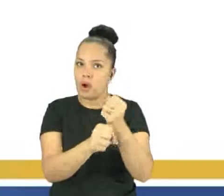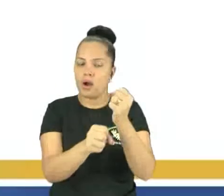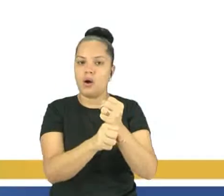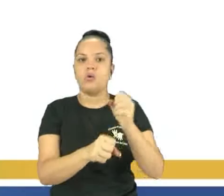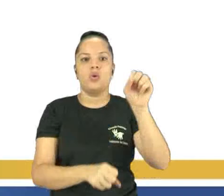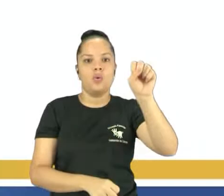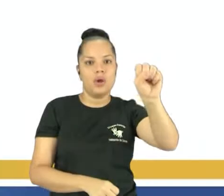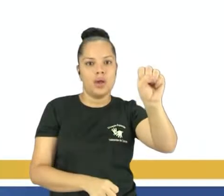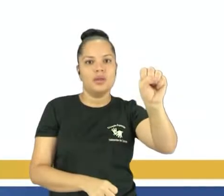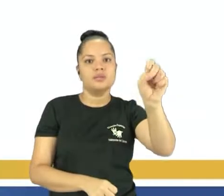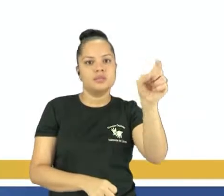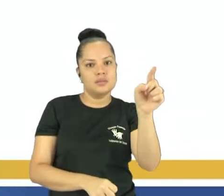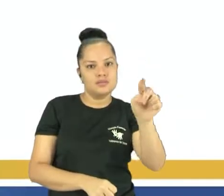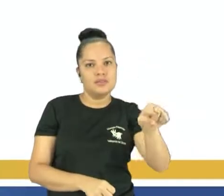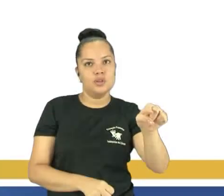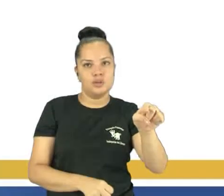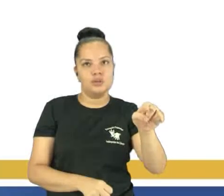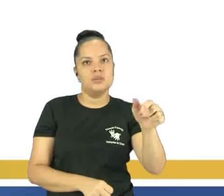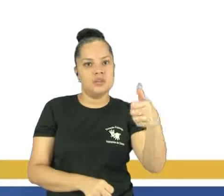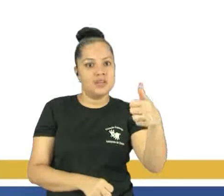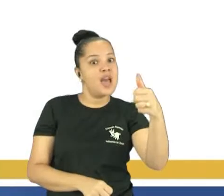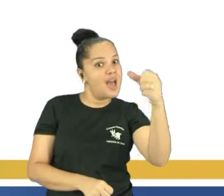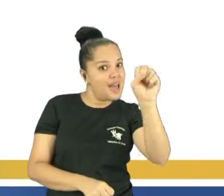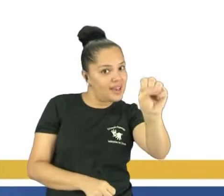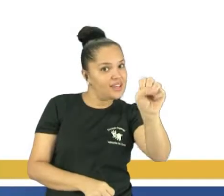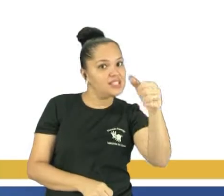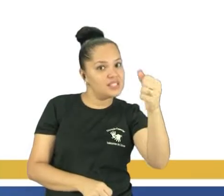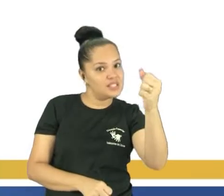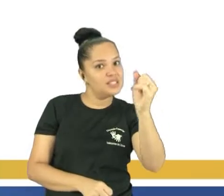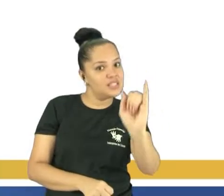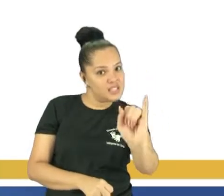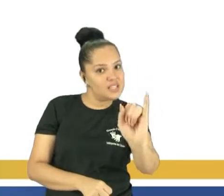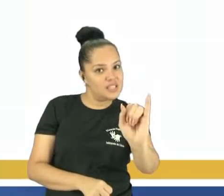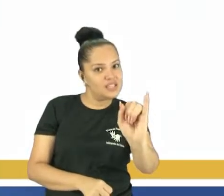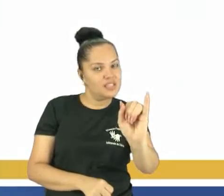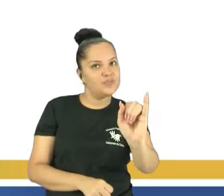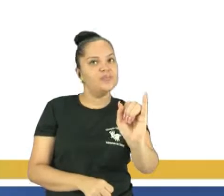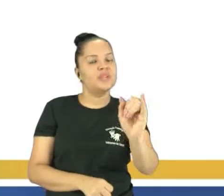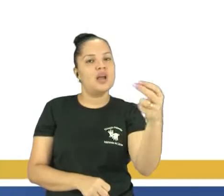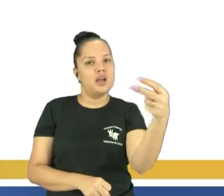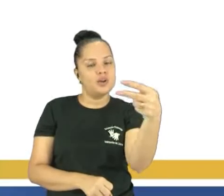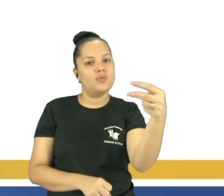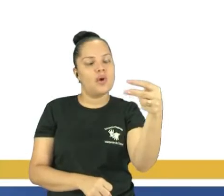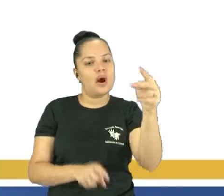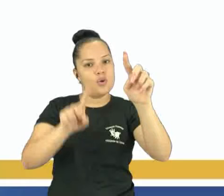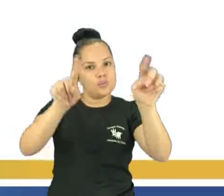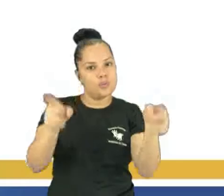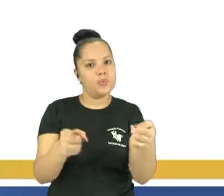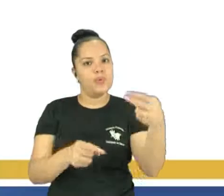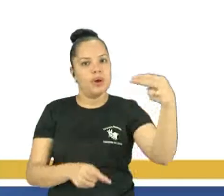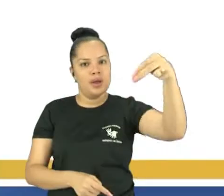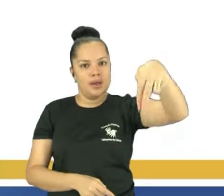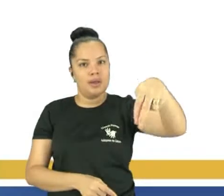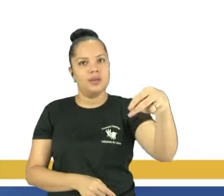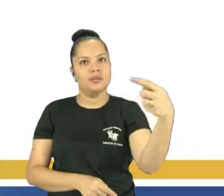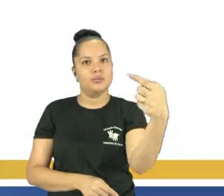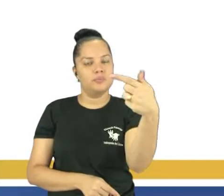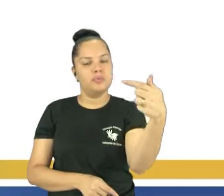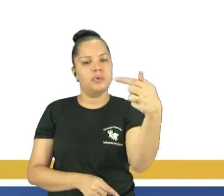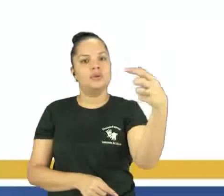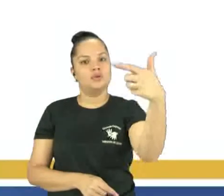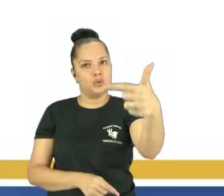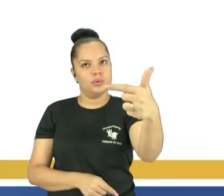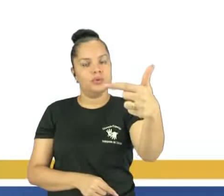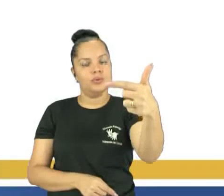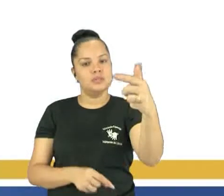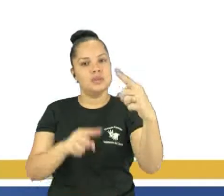expressão SI, que nós estamos chamando aí de soma dos ângulos internos, igual a N menos 2 vezes 180.